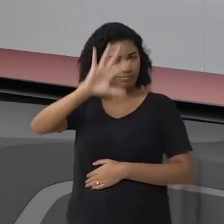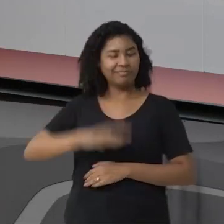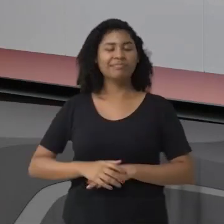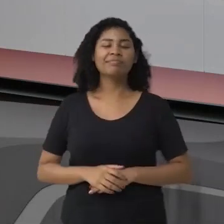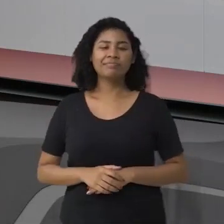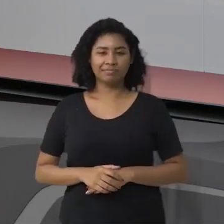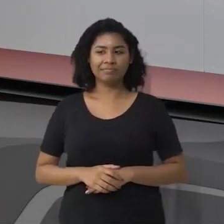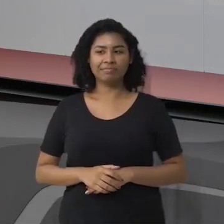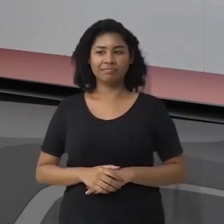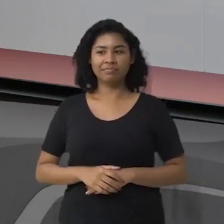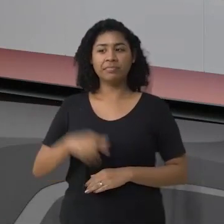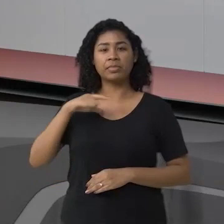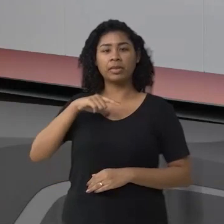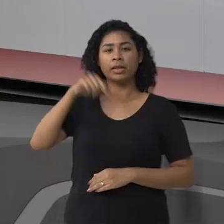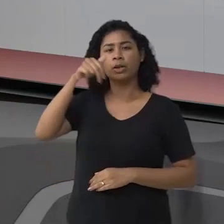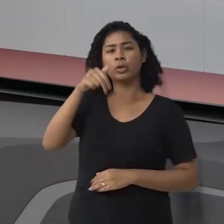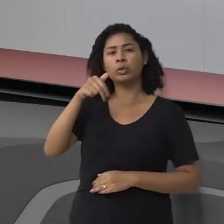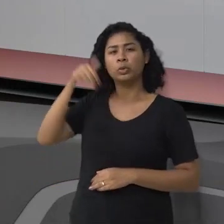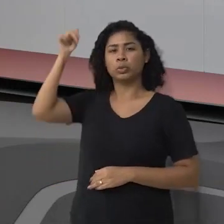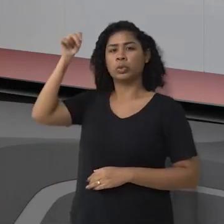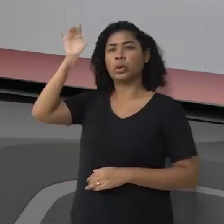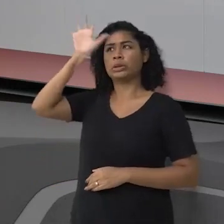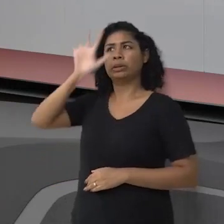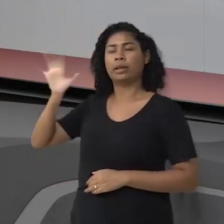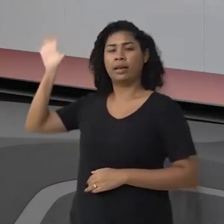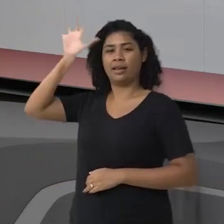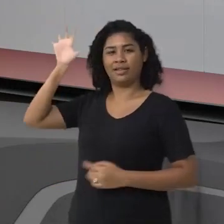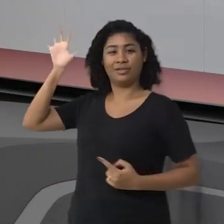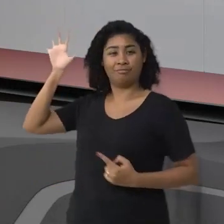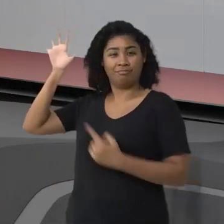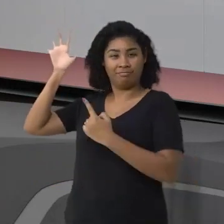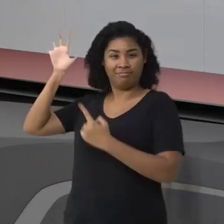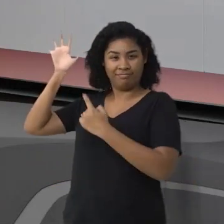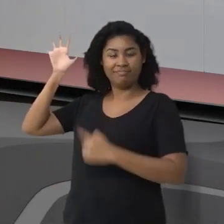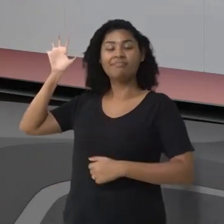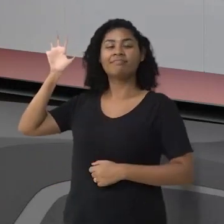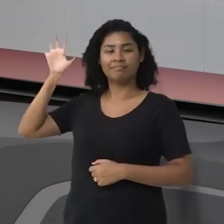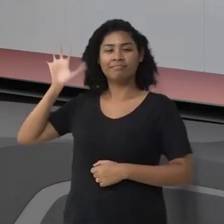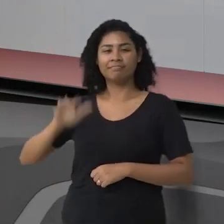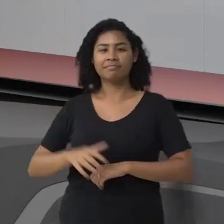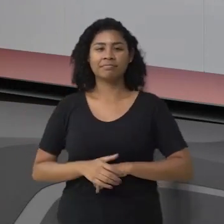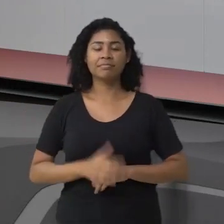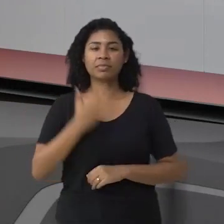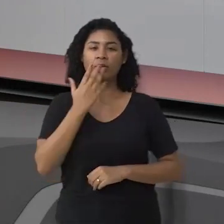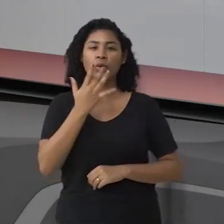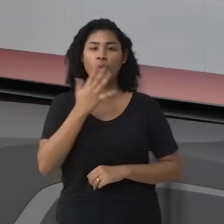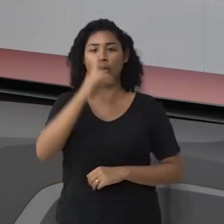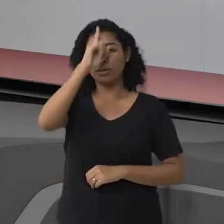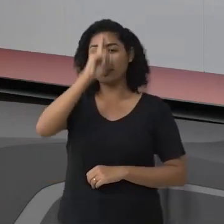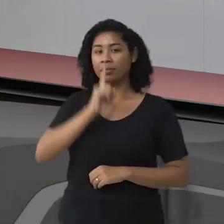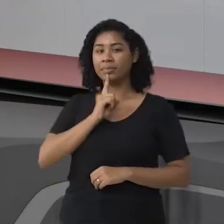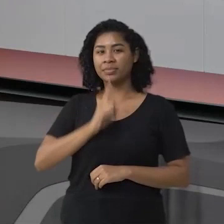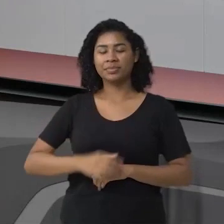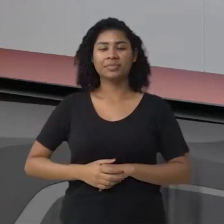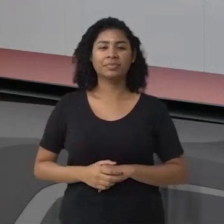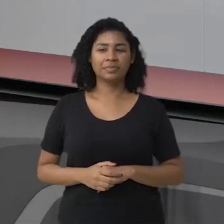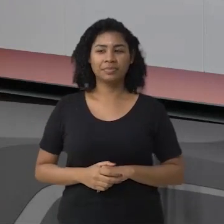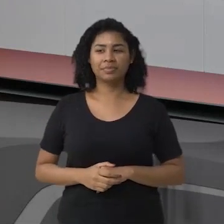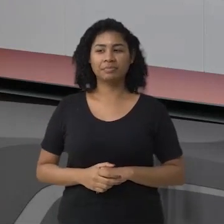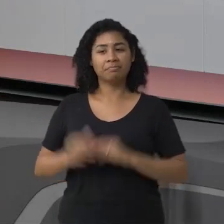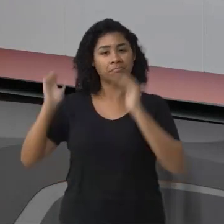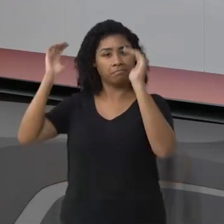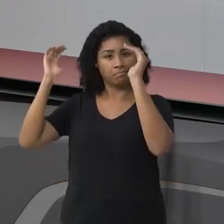Também vamos ter aqui a parte da região nordeste, né? Pegando essa parte em amarelo. Também